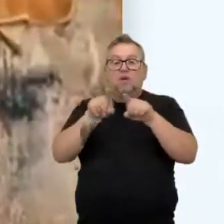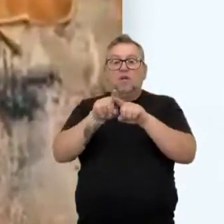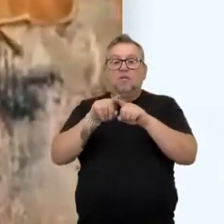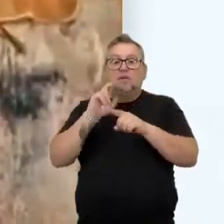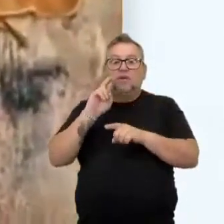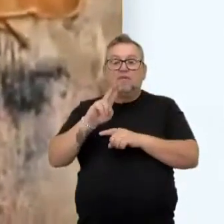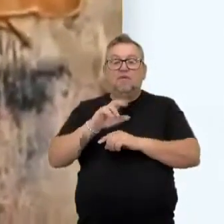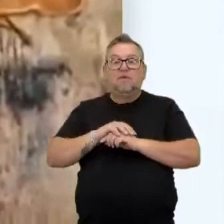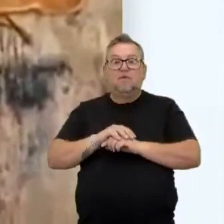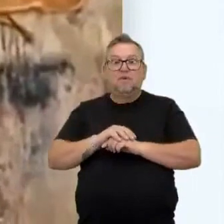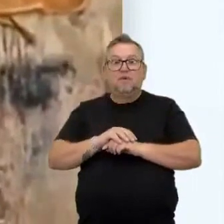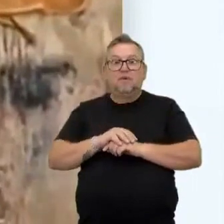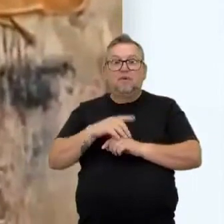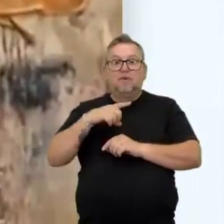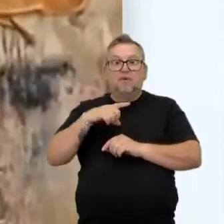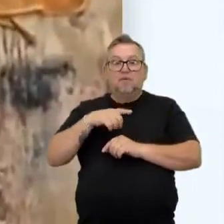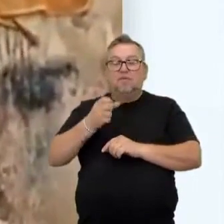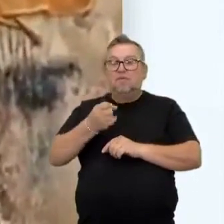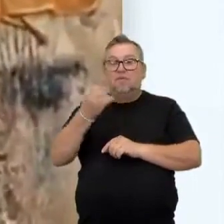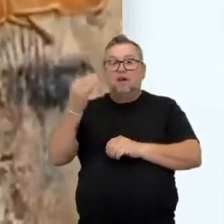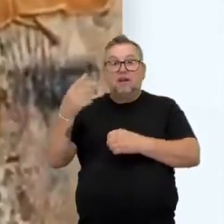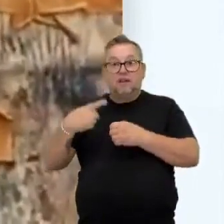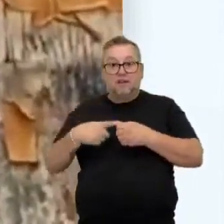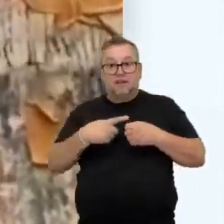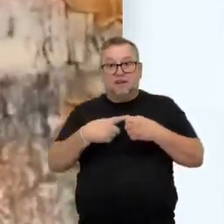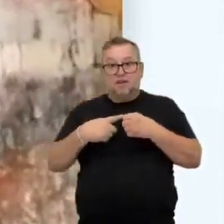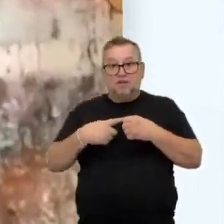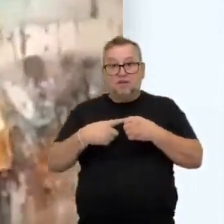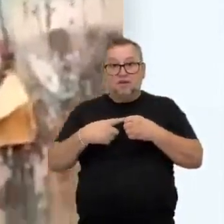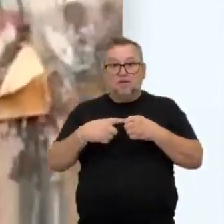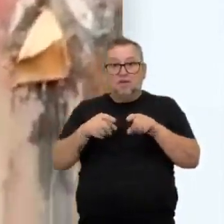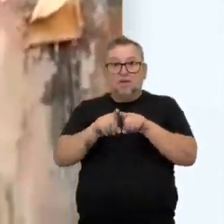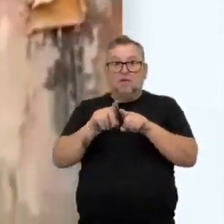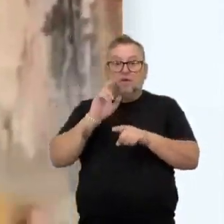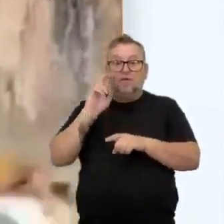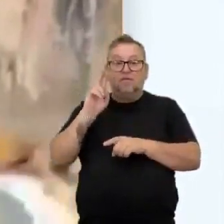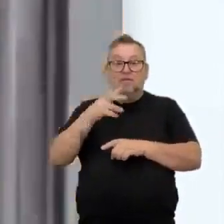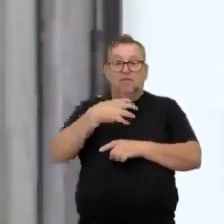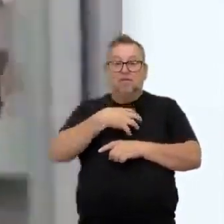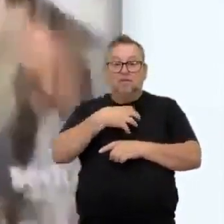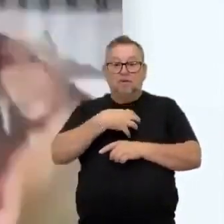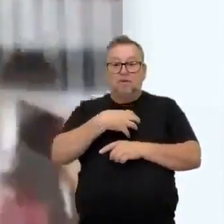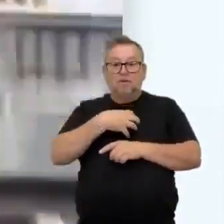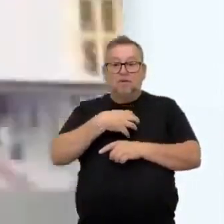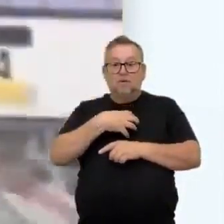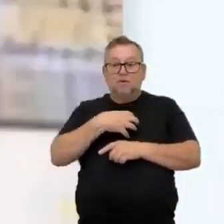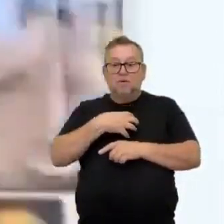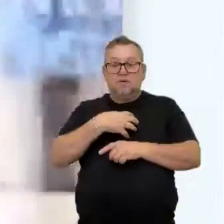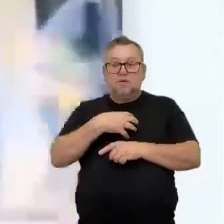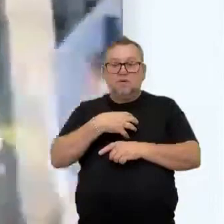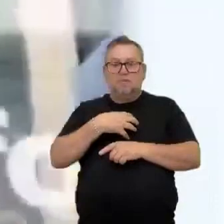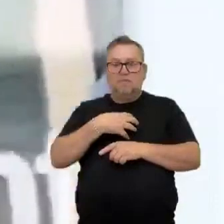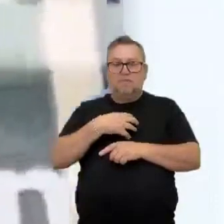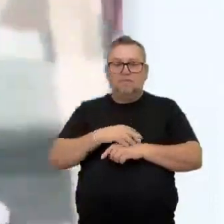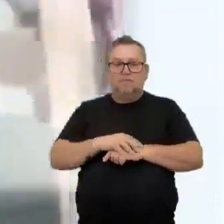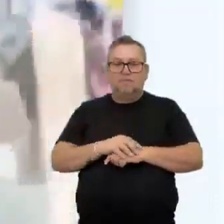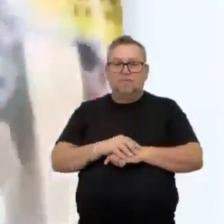preocupação sobre questões da cidade, com uma poética que a gente foi construindo, que ela acabou gerando o Poro,